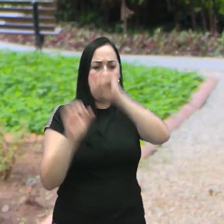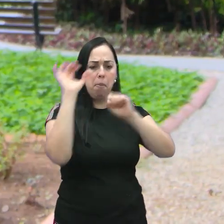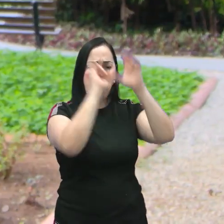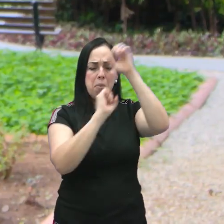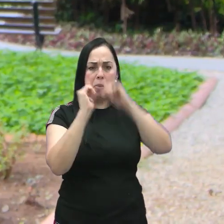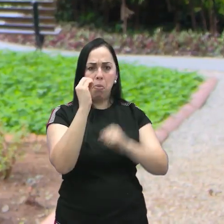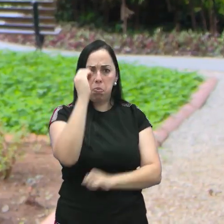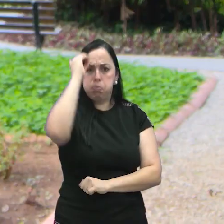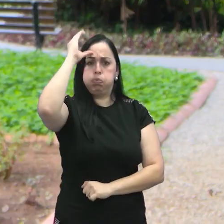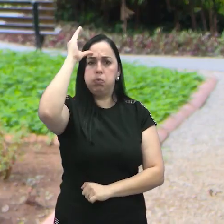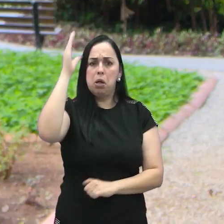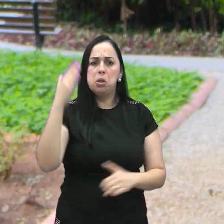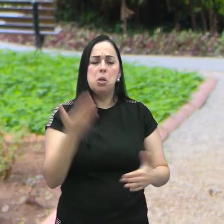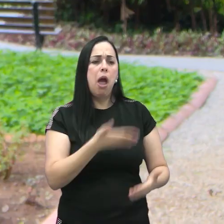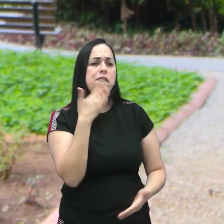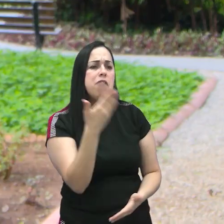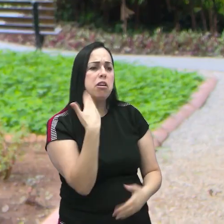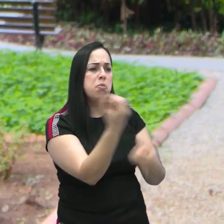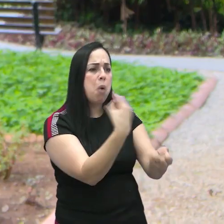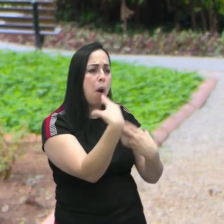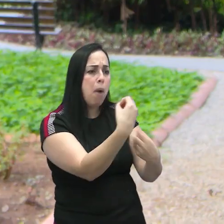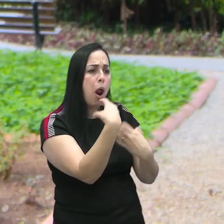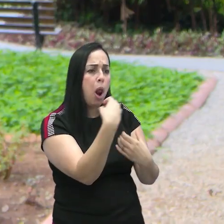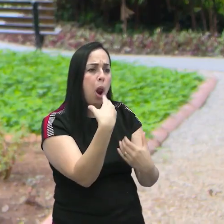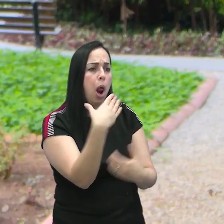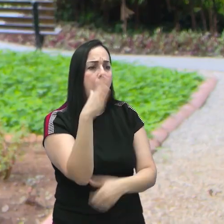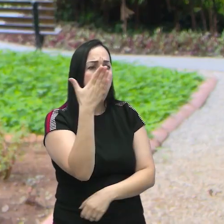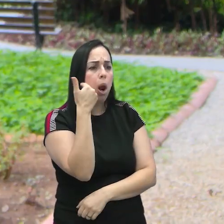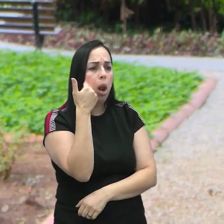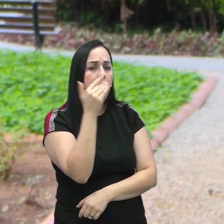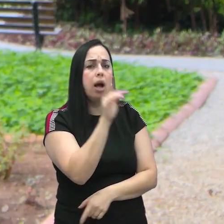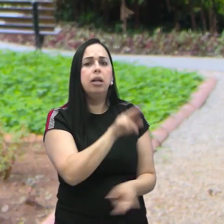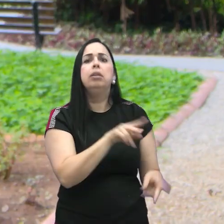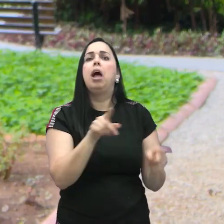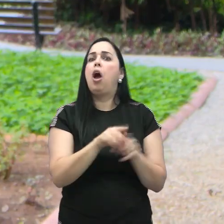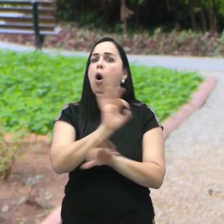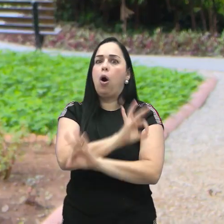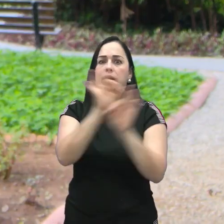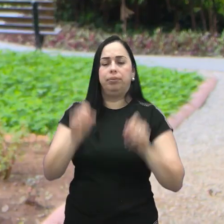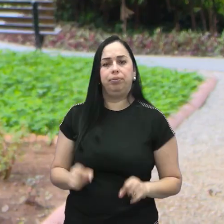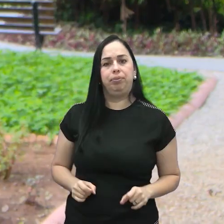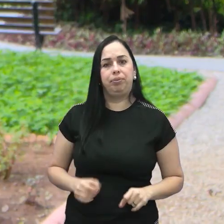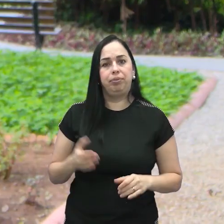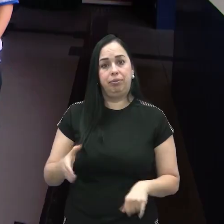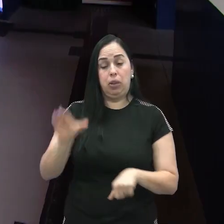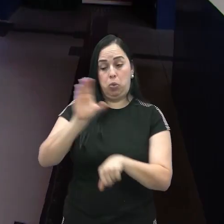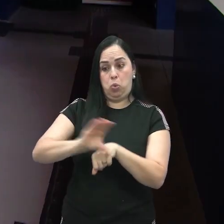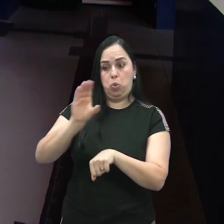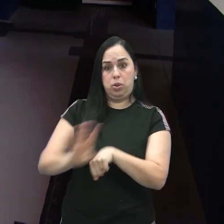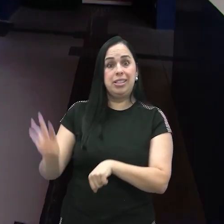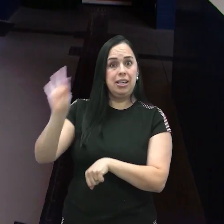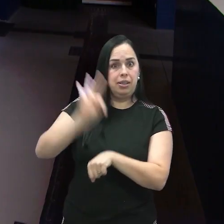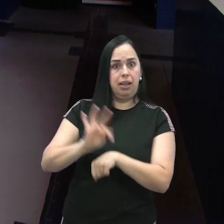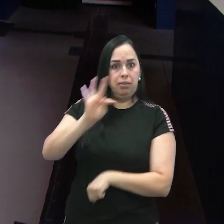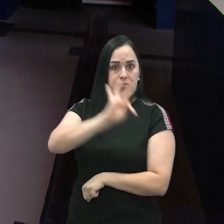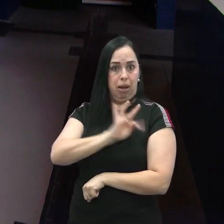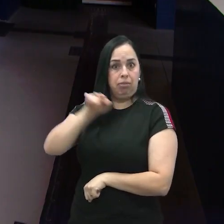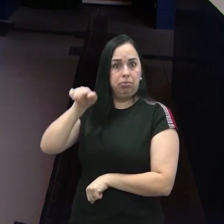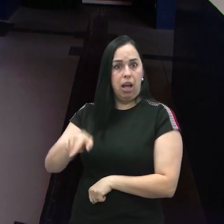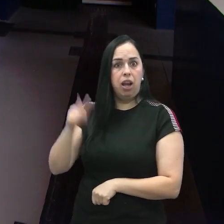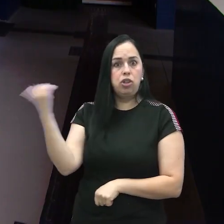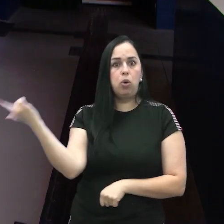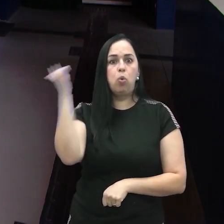em questão de aprendizagem, de facilidade em aprender, em entender o que os professores explicam, é muito bom. Com o curso técnico,